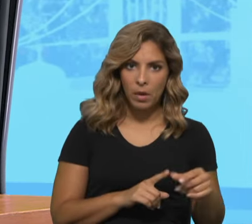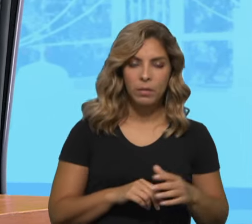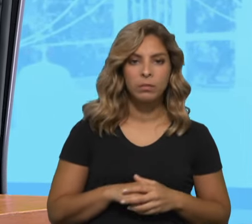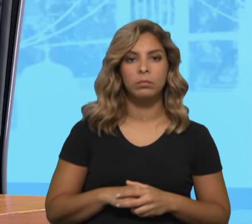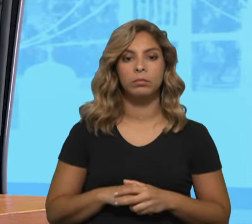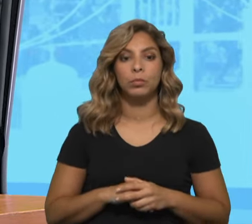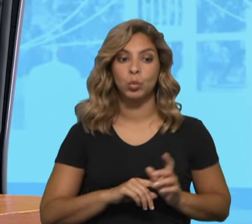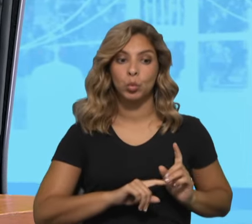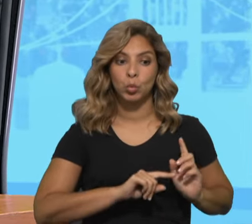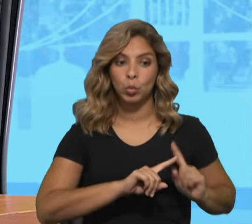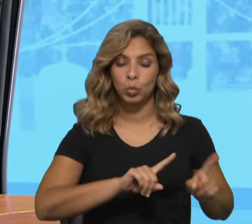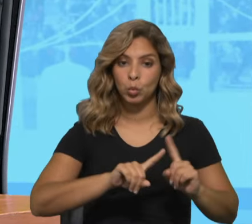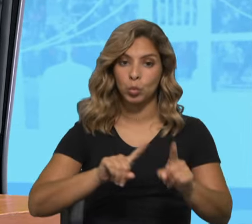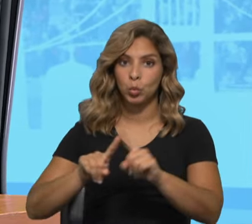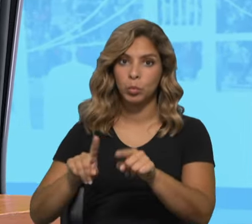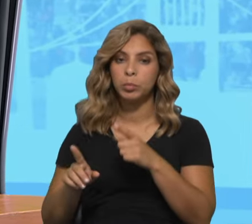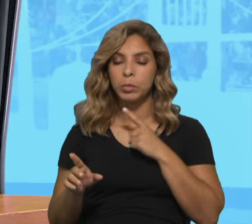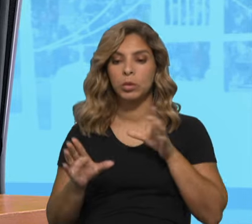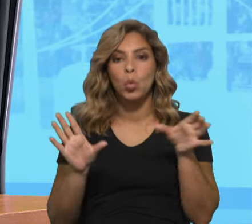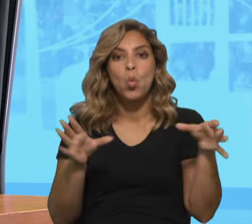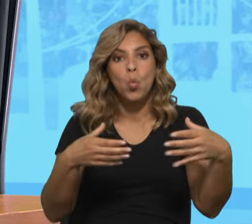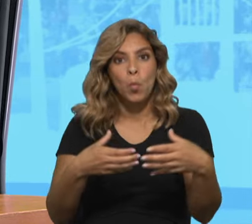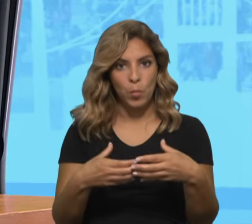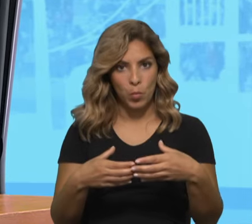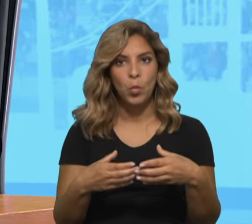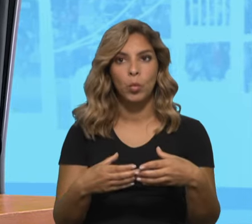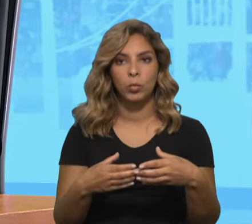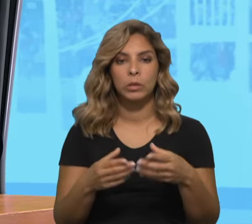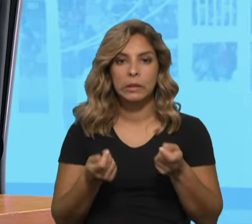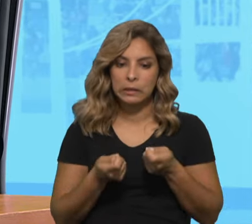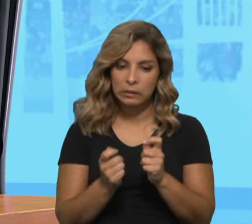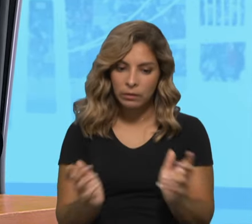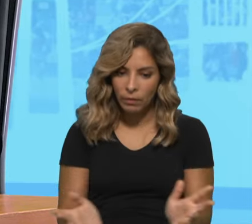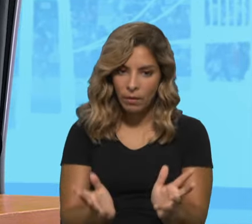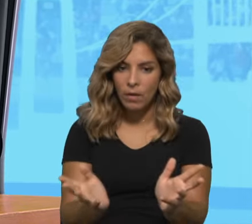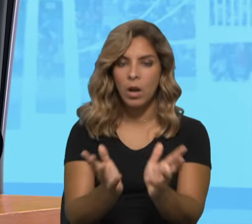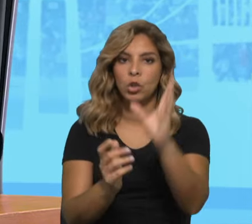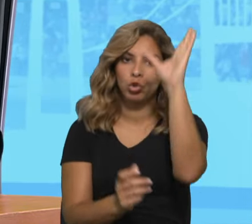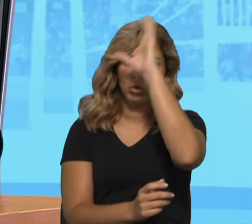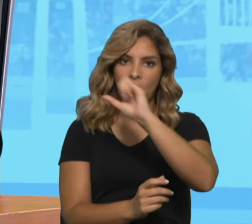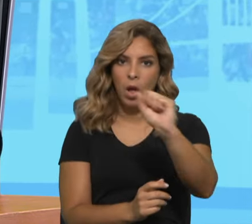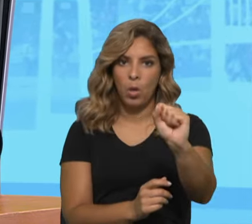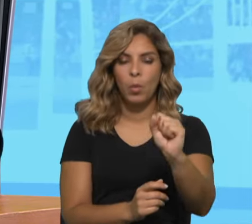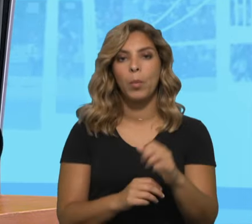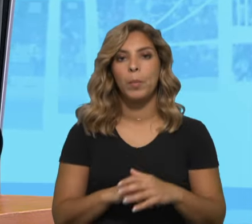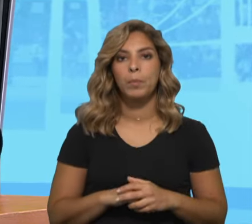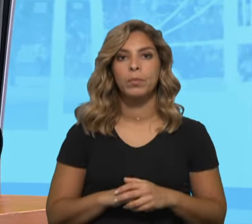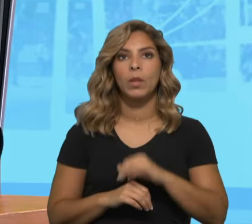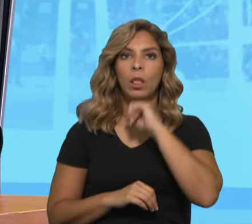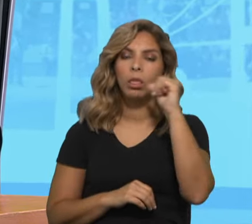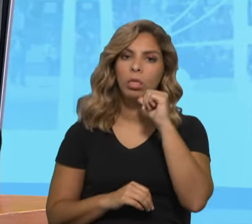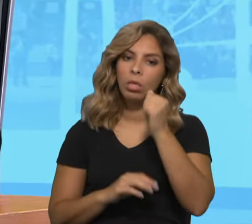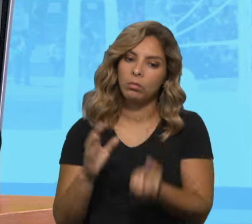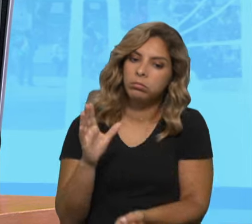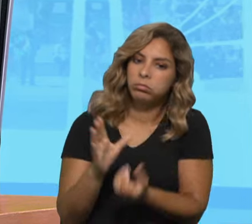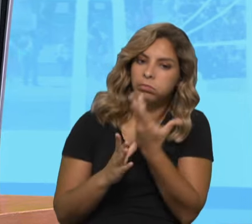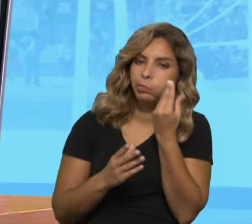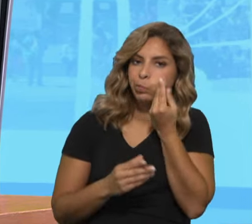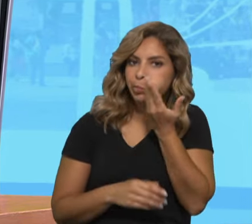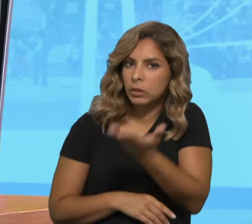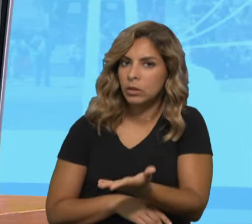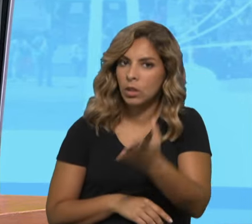ou podemos dizer um grupo, que é promovido pelo Estado. Portanto, nesse sentido, tem a sua originalidade. É o Estado